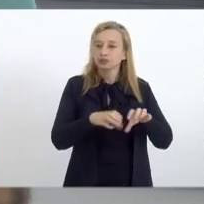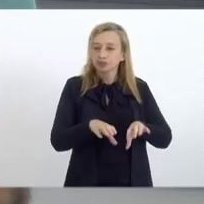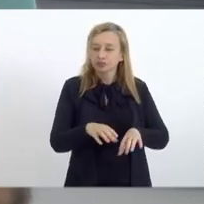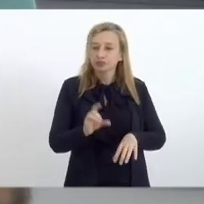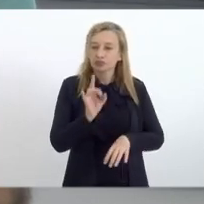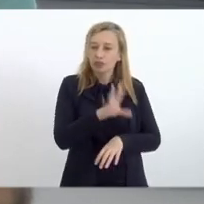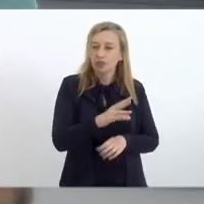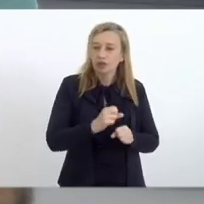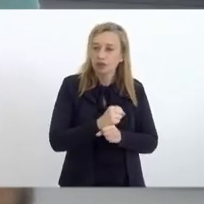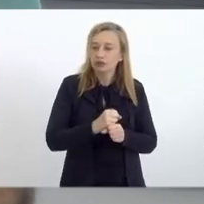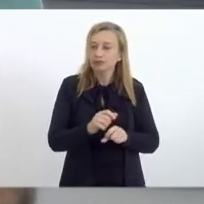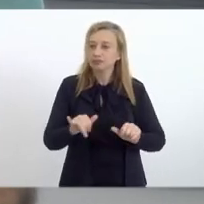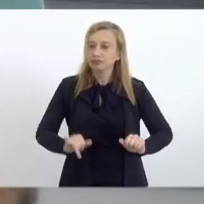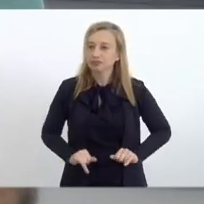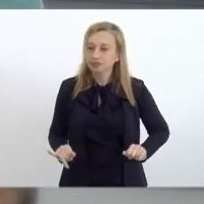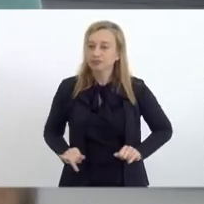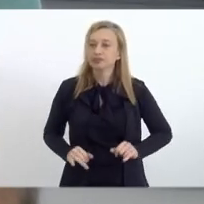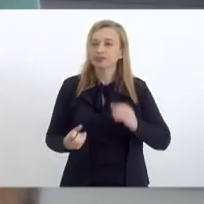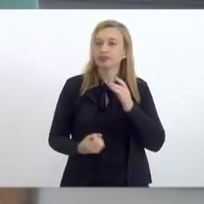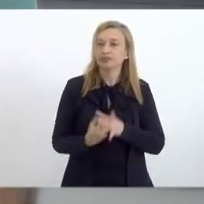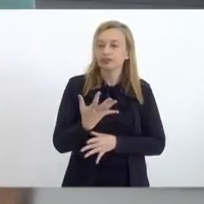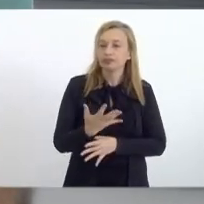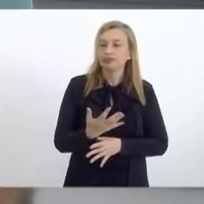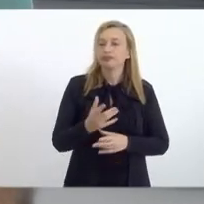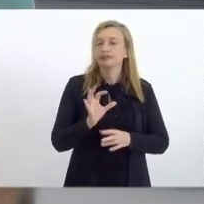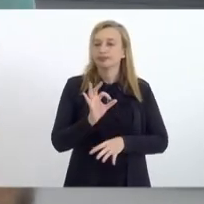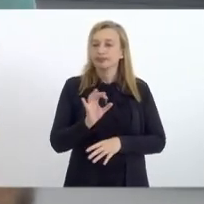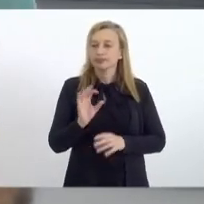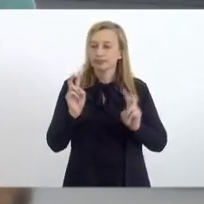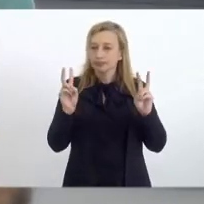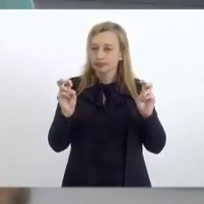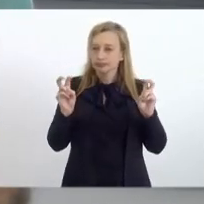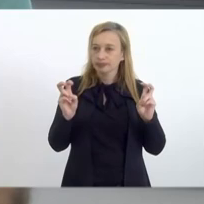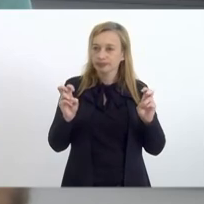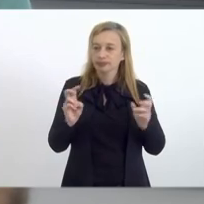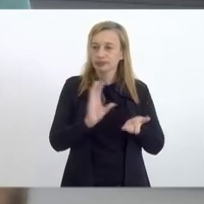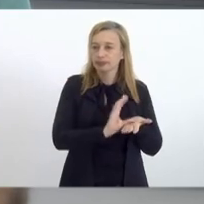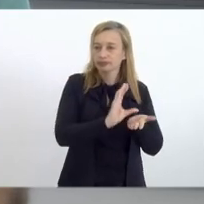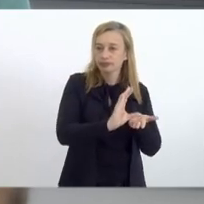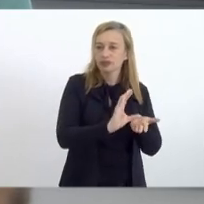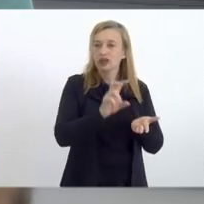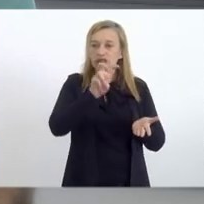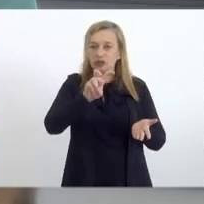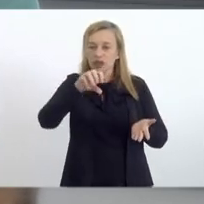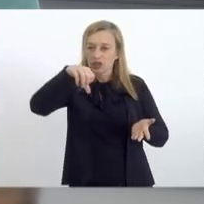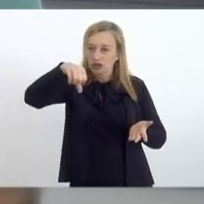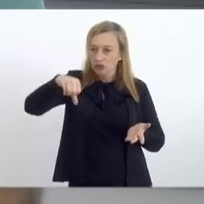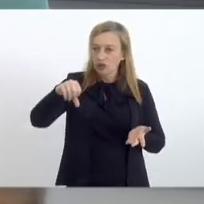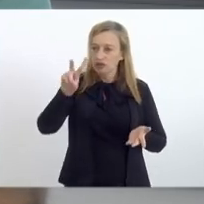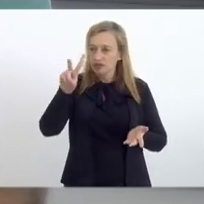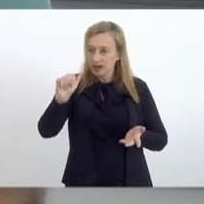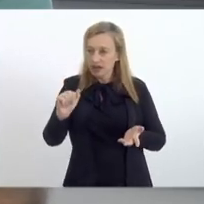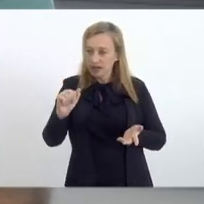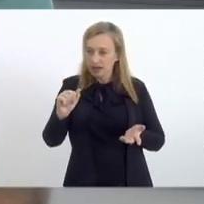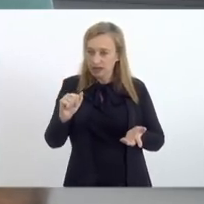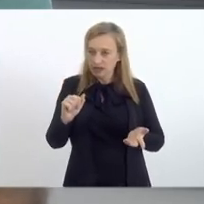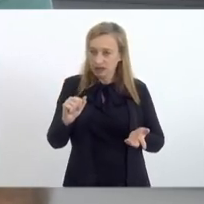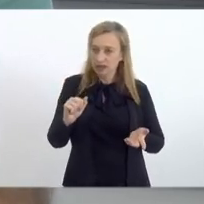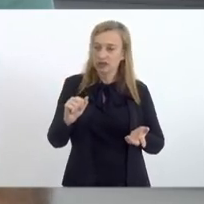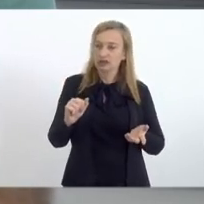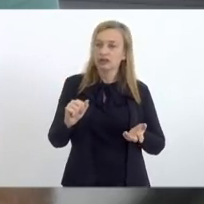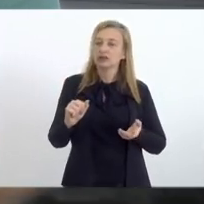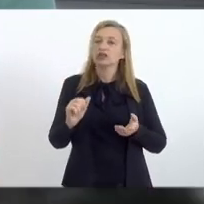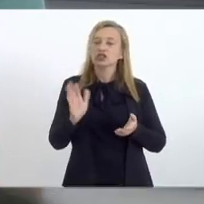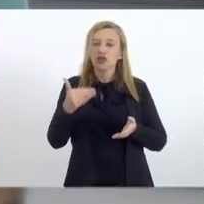últimos anos, produziu a seguinte situação. Para conseguir repor 59 vagas do nosso quadro funcional, já deficiente há